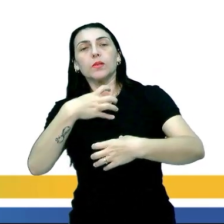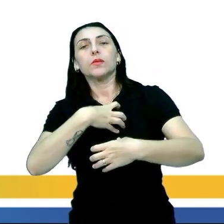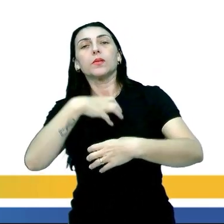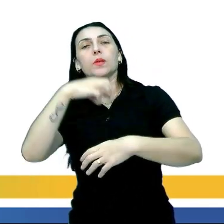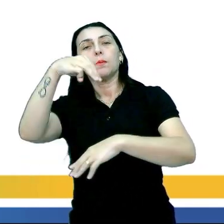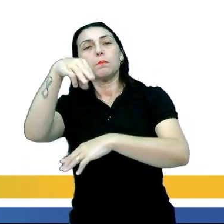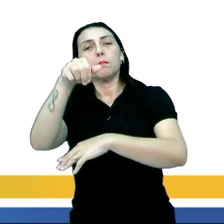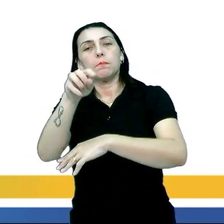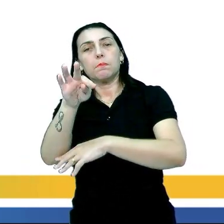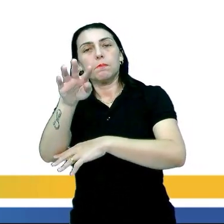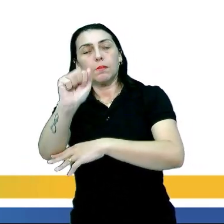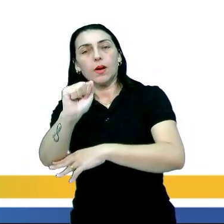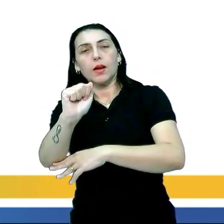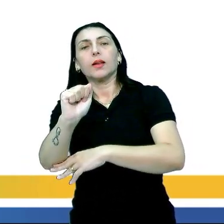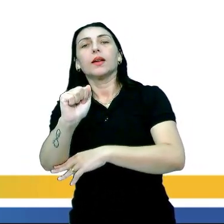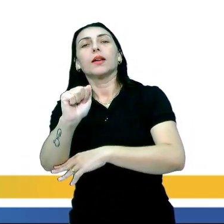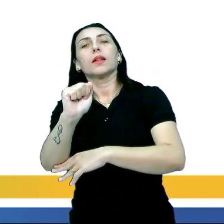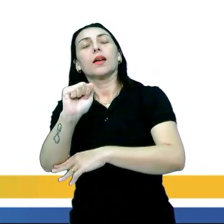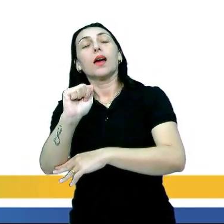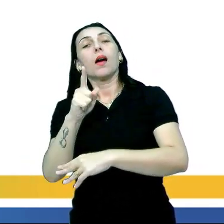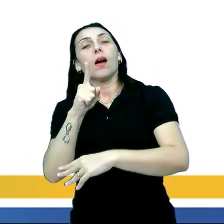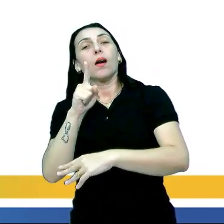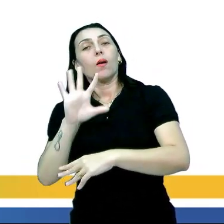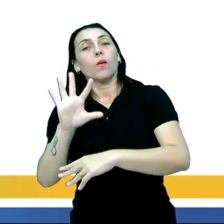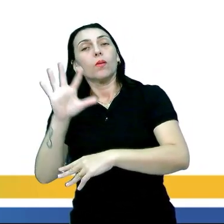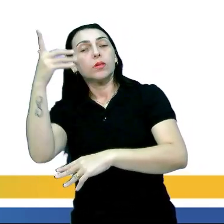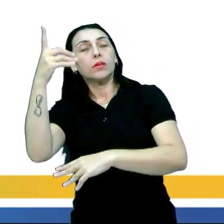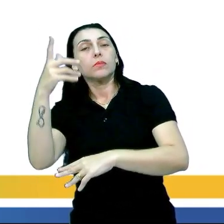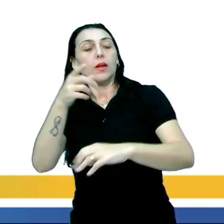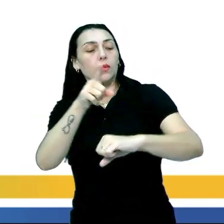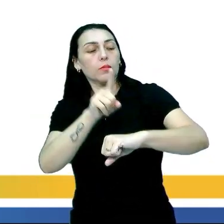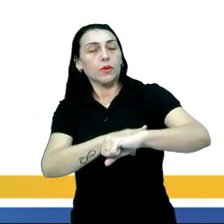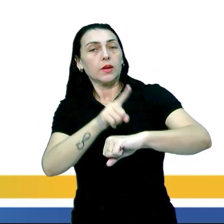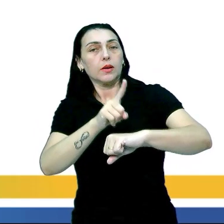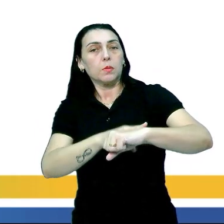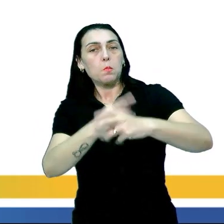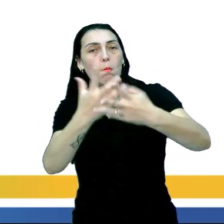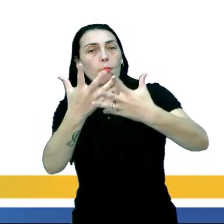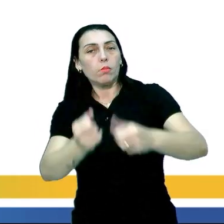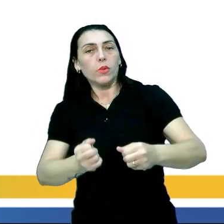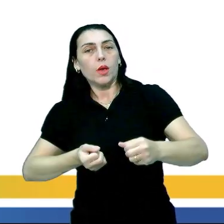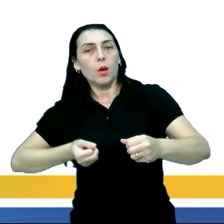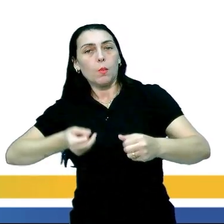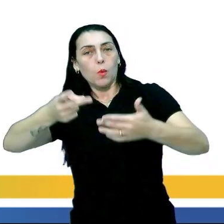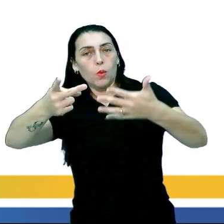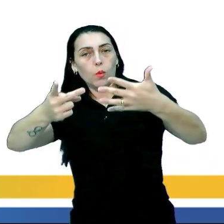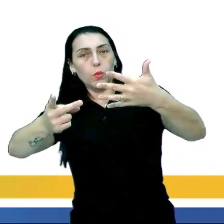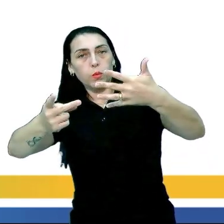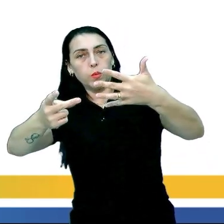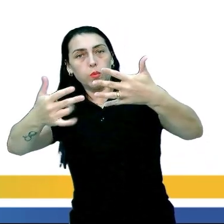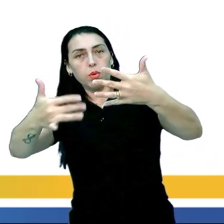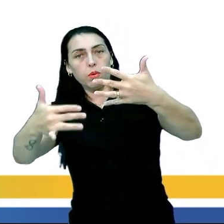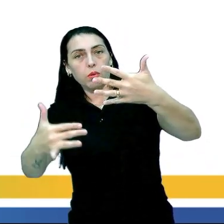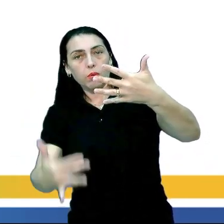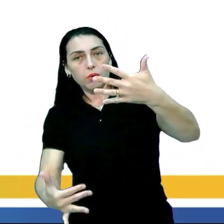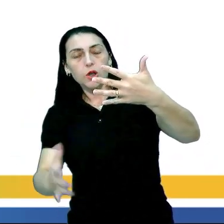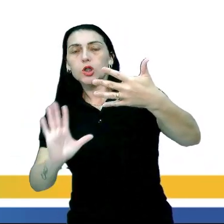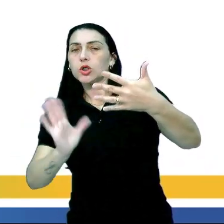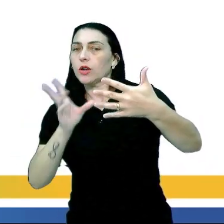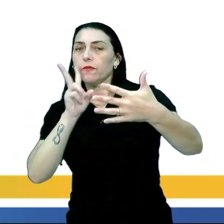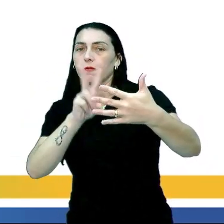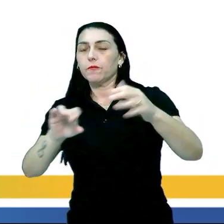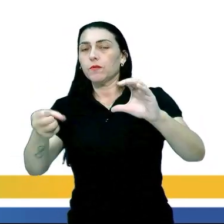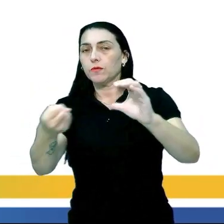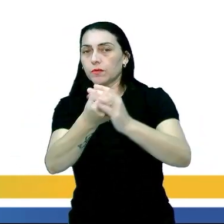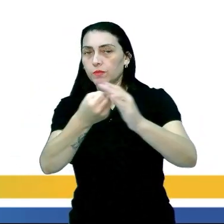apresentar desabamentos causados pelos períodos de seca prolongado. A gente já viu todas as